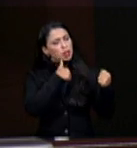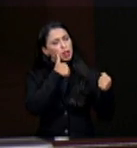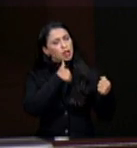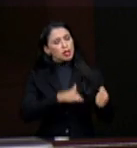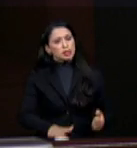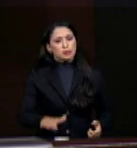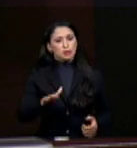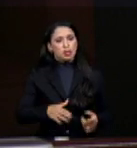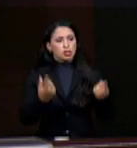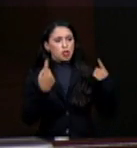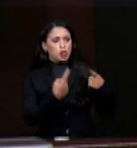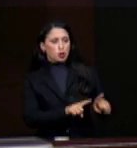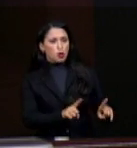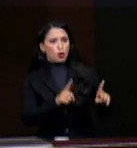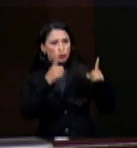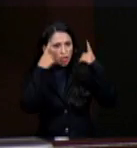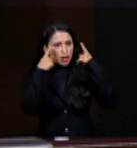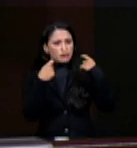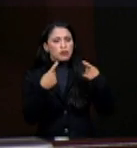violência sexual e de gênero.